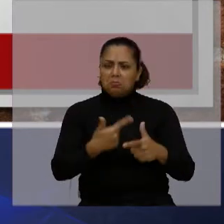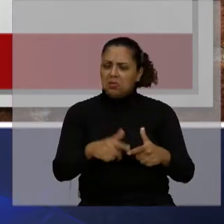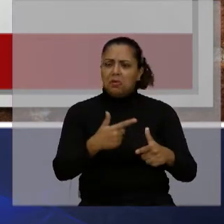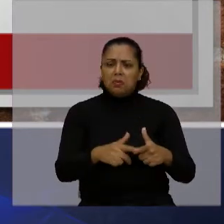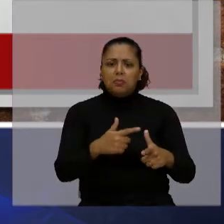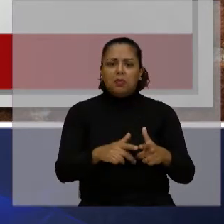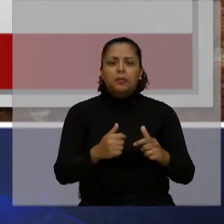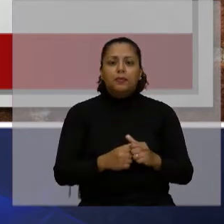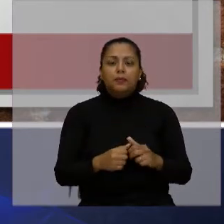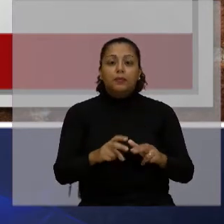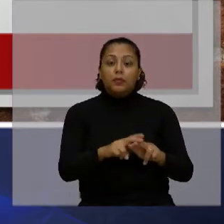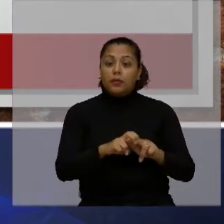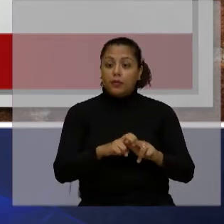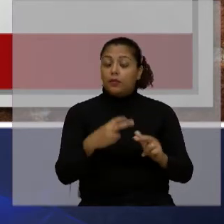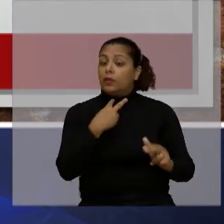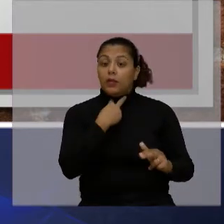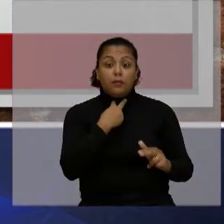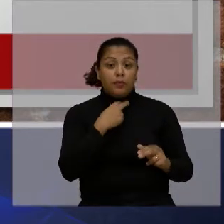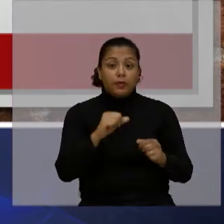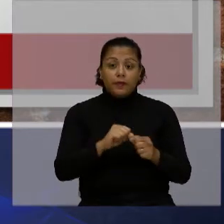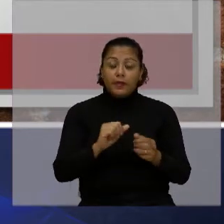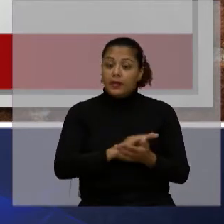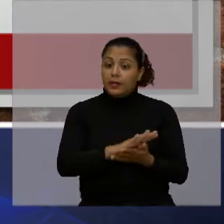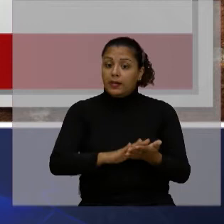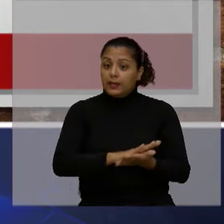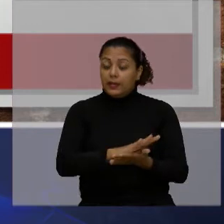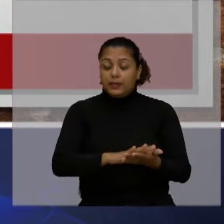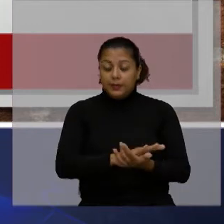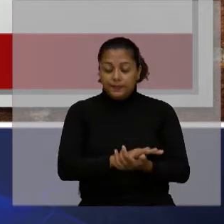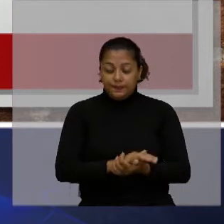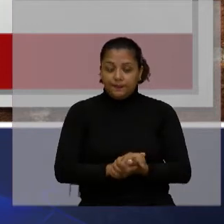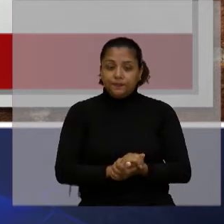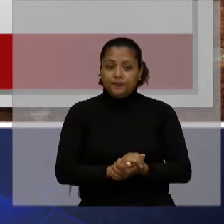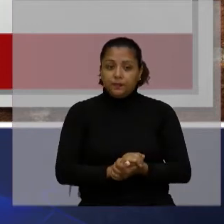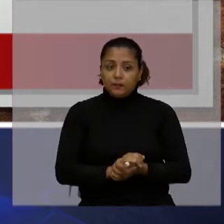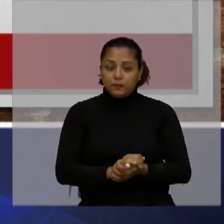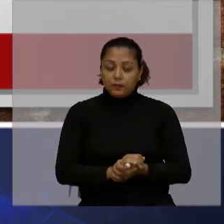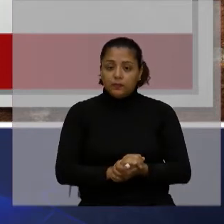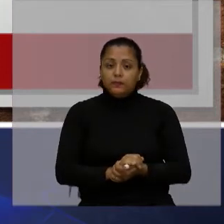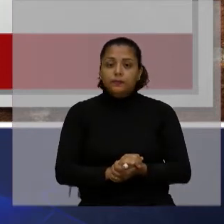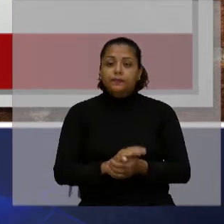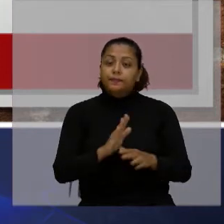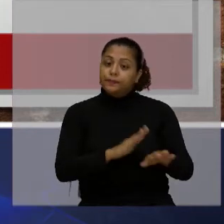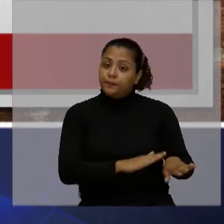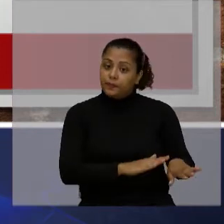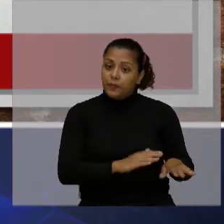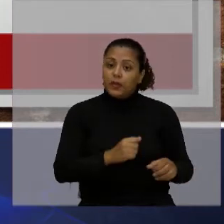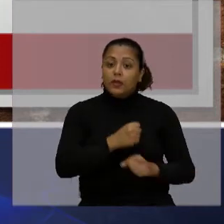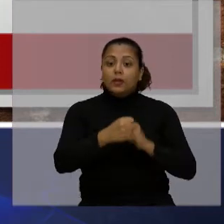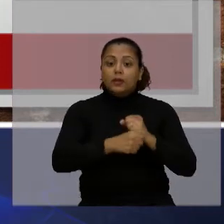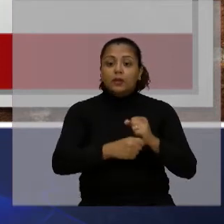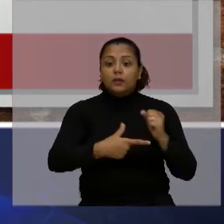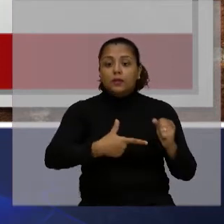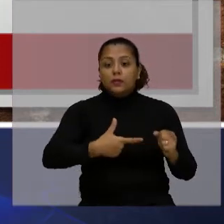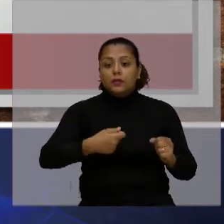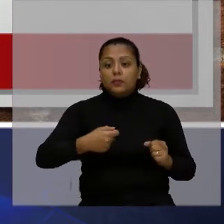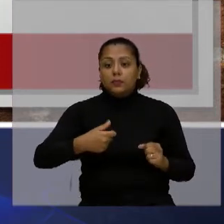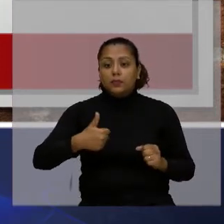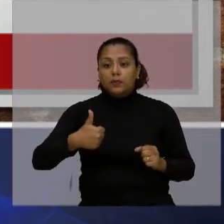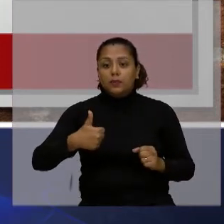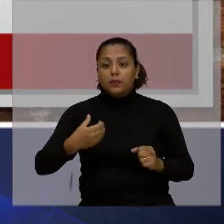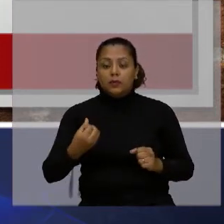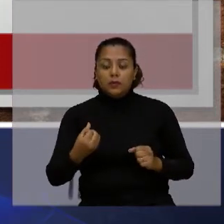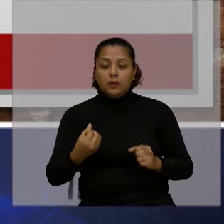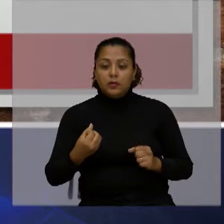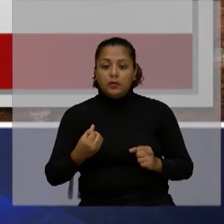por isso não se mexia, não dava para mexer no campo de futebol. Com isso, em 2016, em agosto